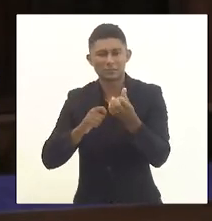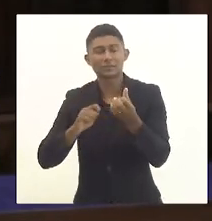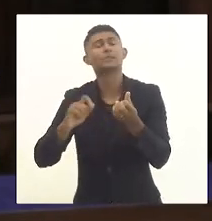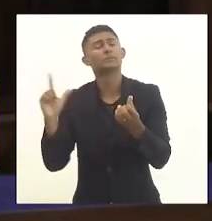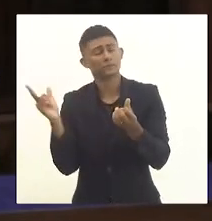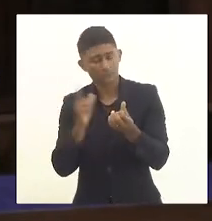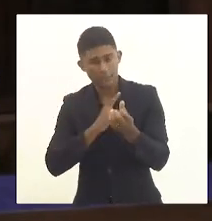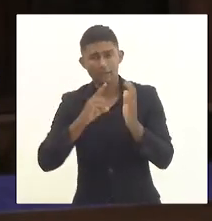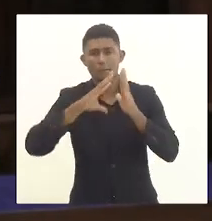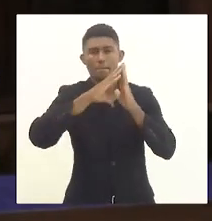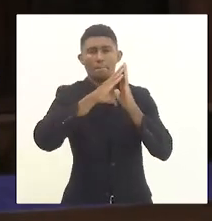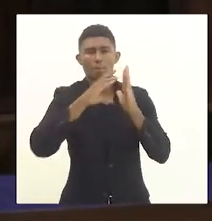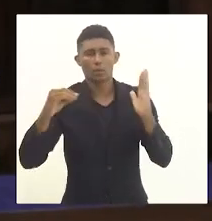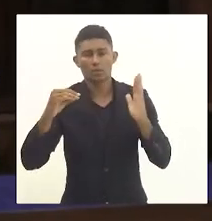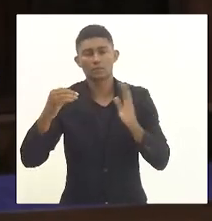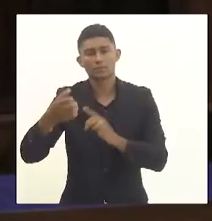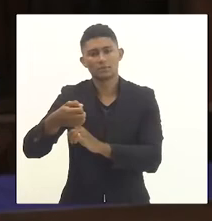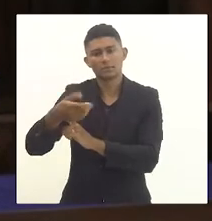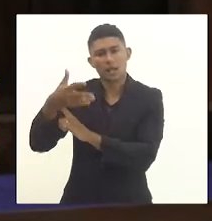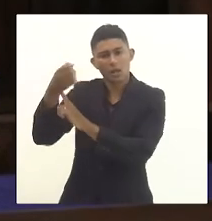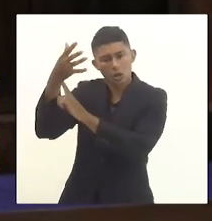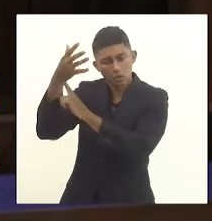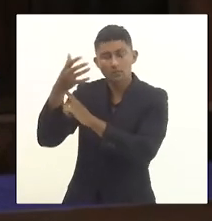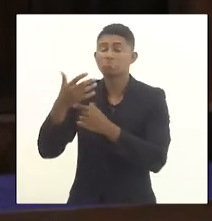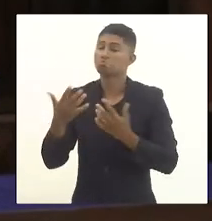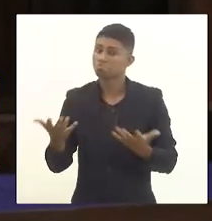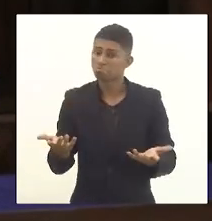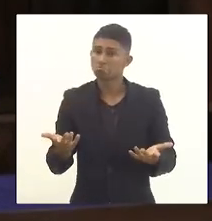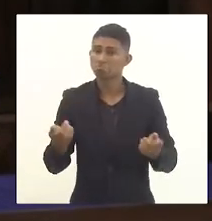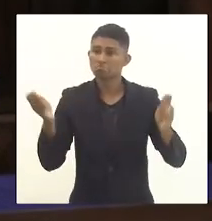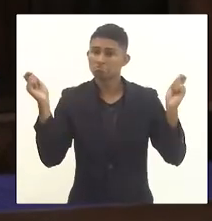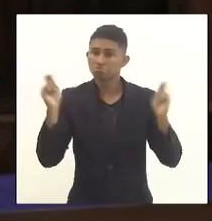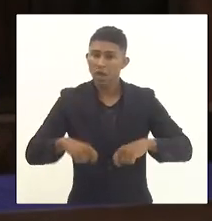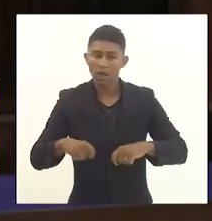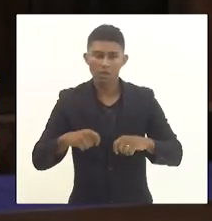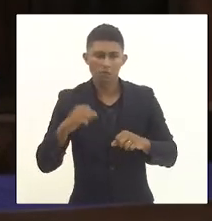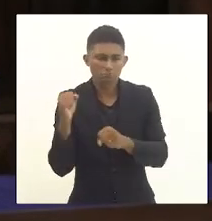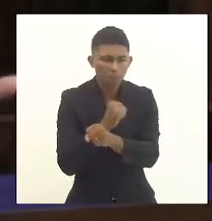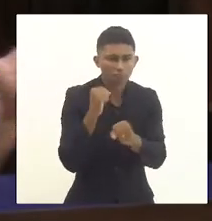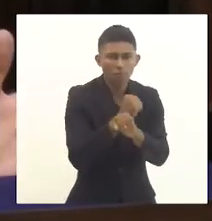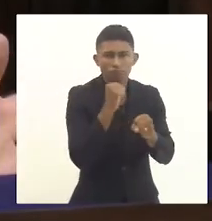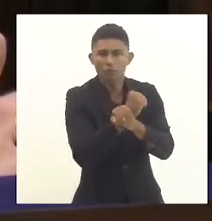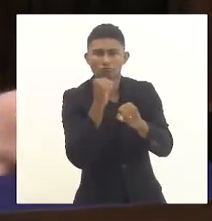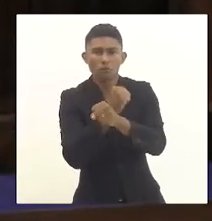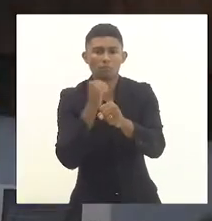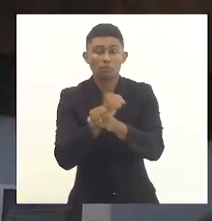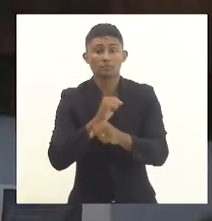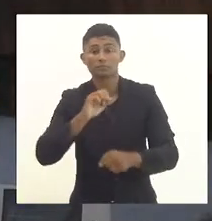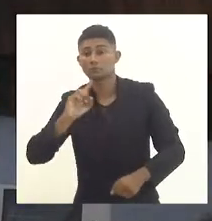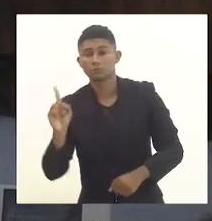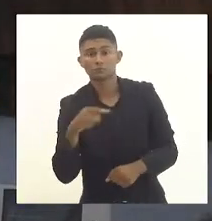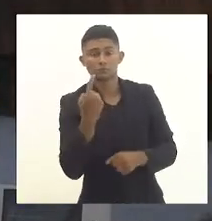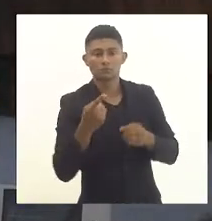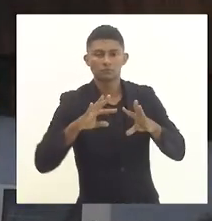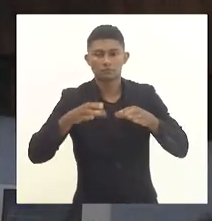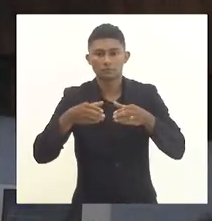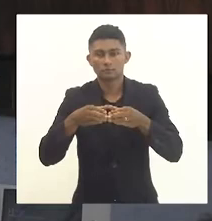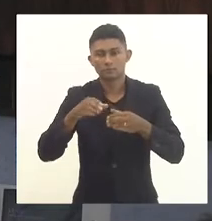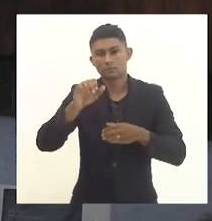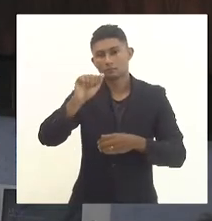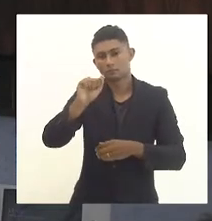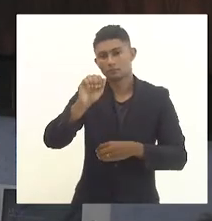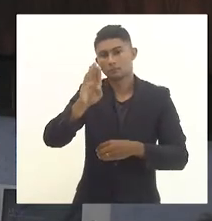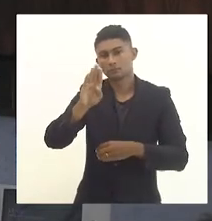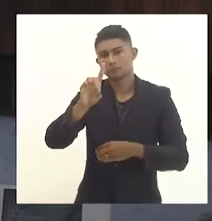que já é viável, né, para instalação e para essa democratização. E nós da BDI, né, para eu ficar no assunto da